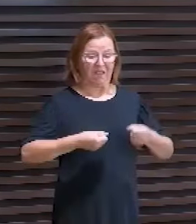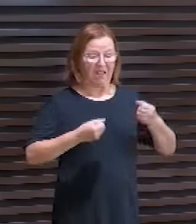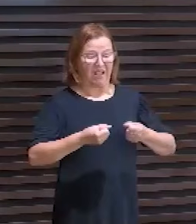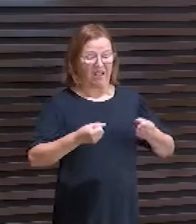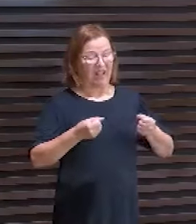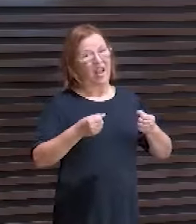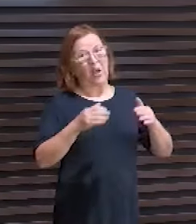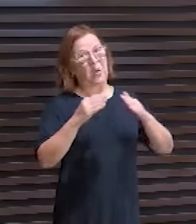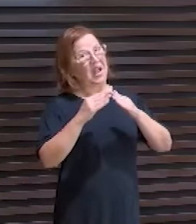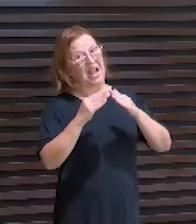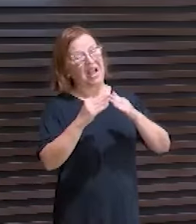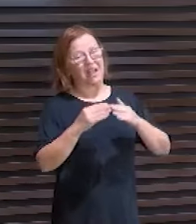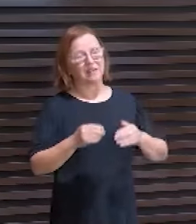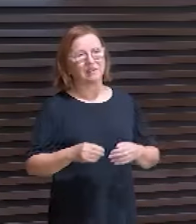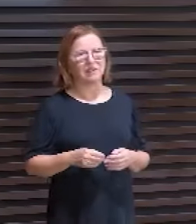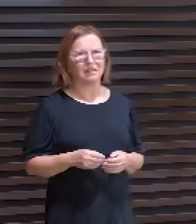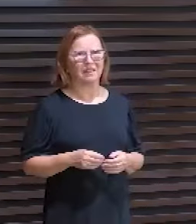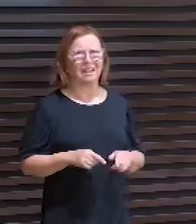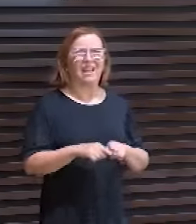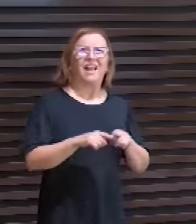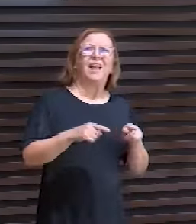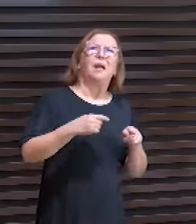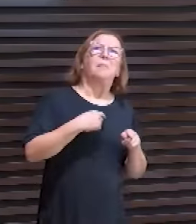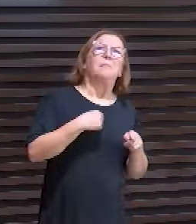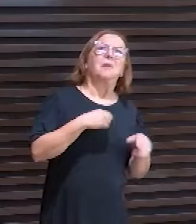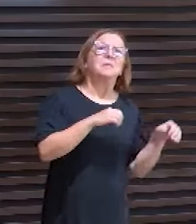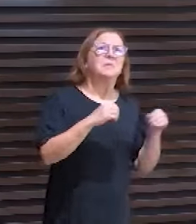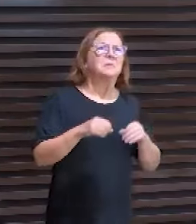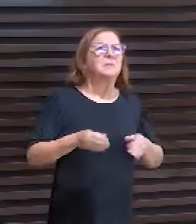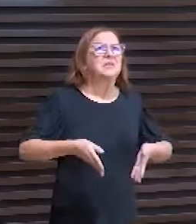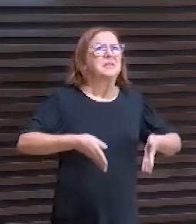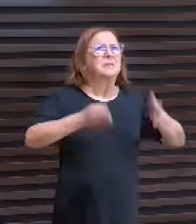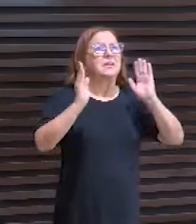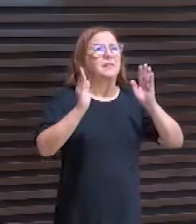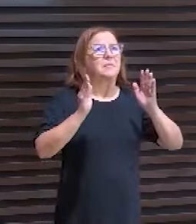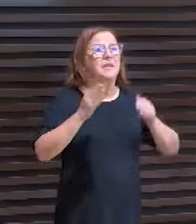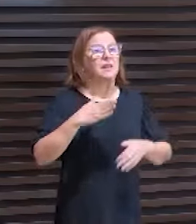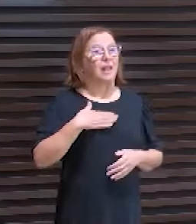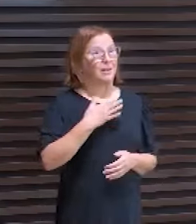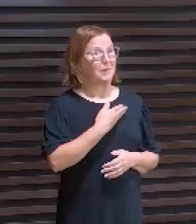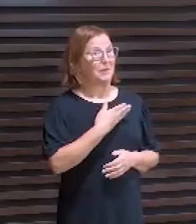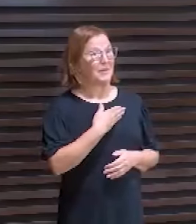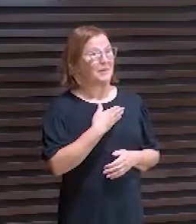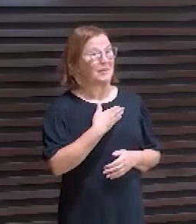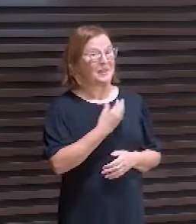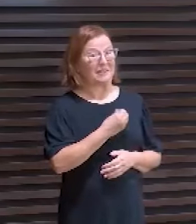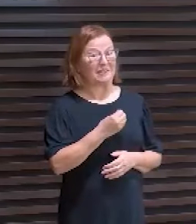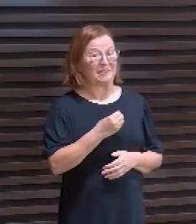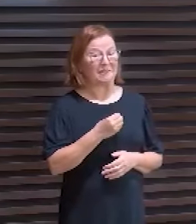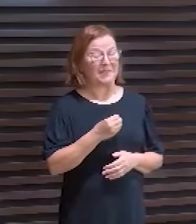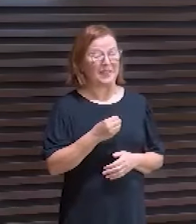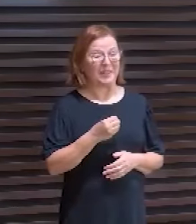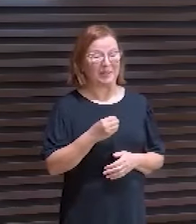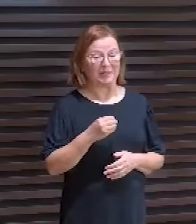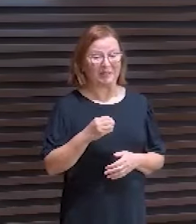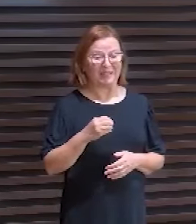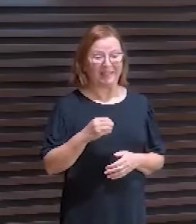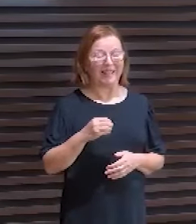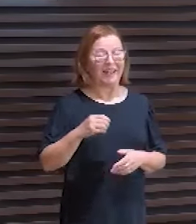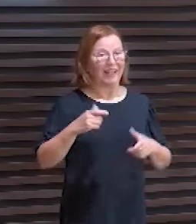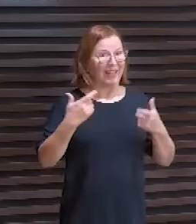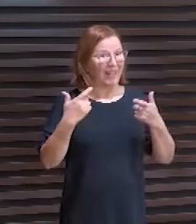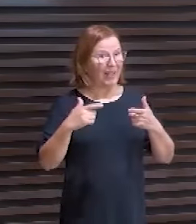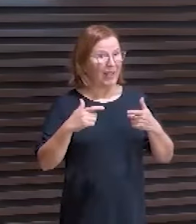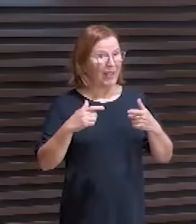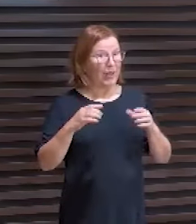mas nós precisamos mudar de apartamento porque os meus amigos estão morando tudo na Gleba Gente vou falar uma coisa para